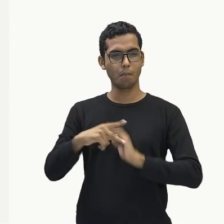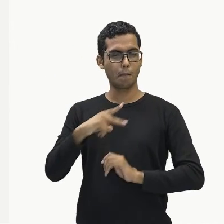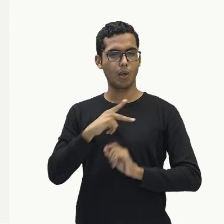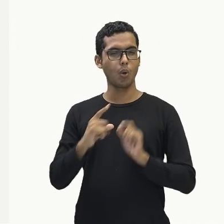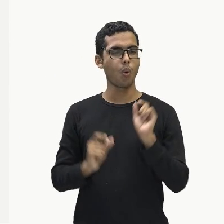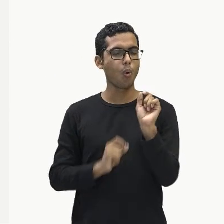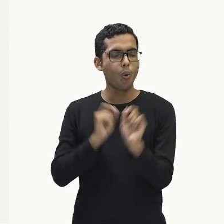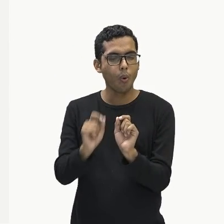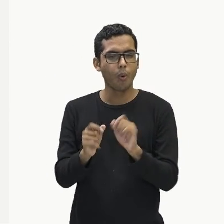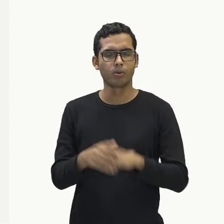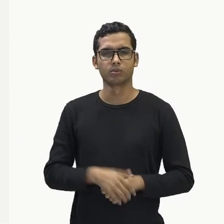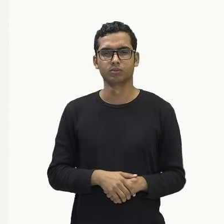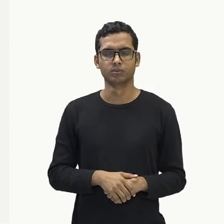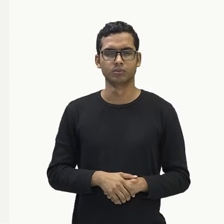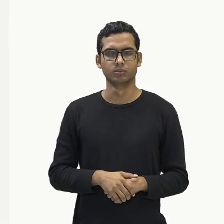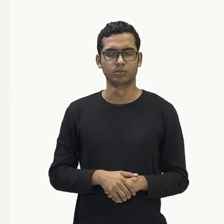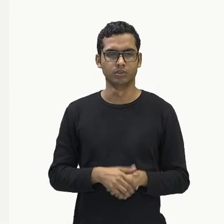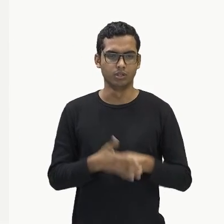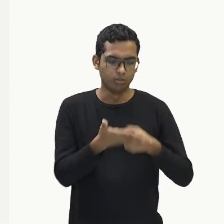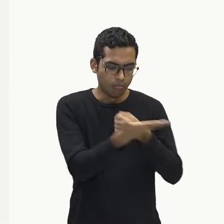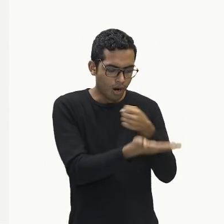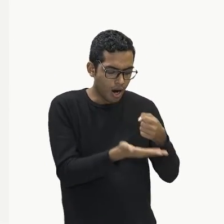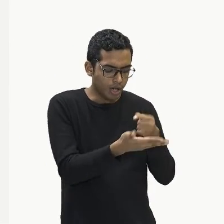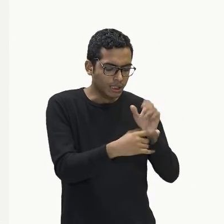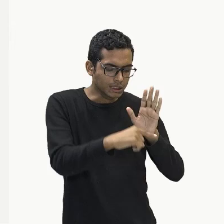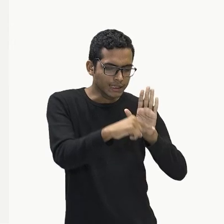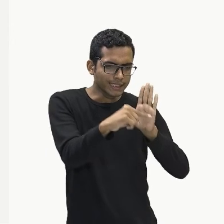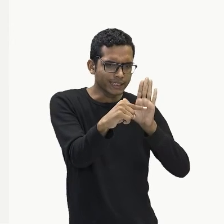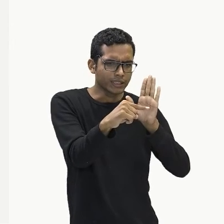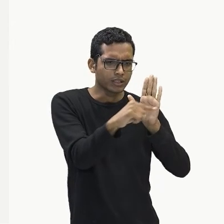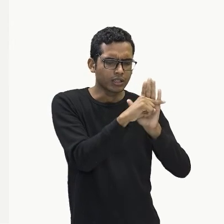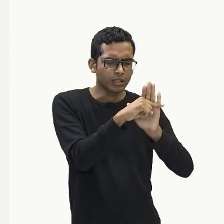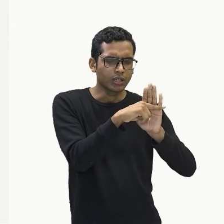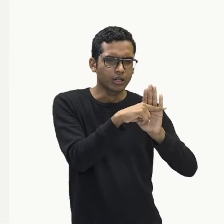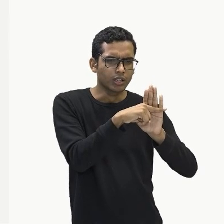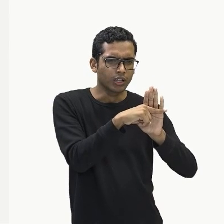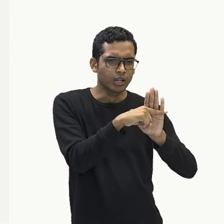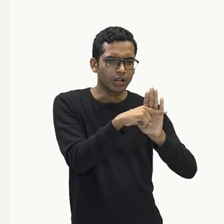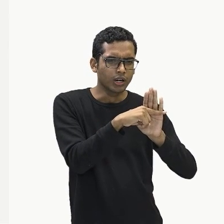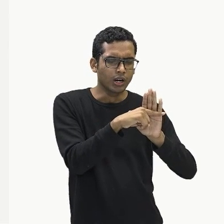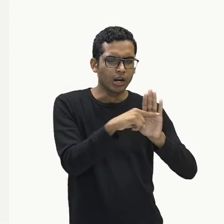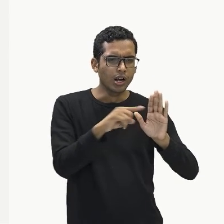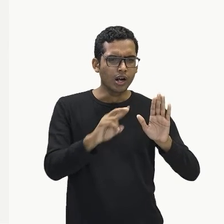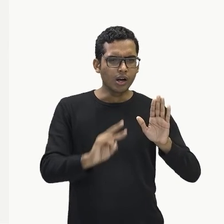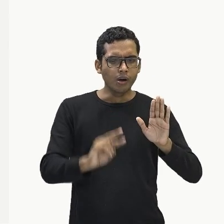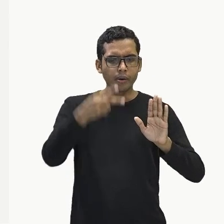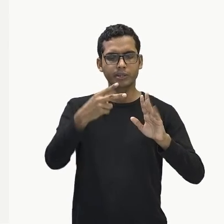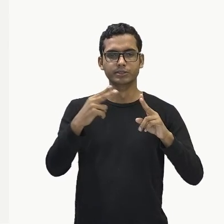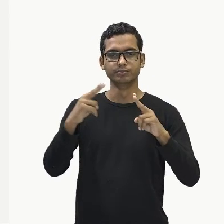seguinte: base negativa expoente pá,